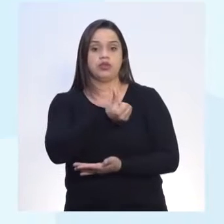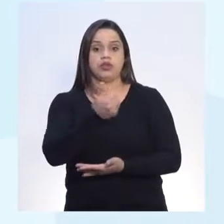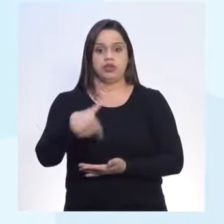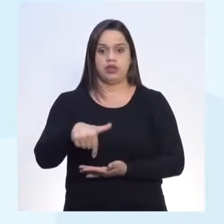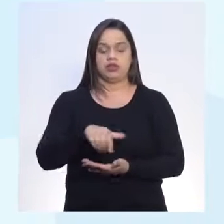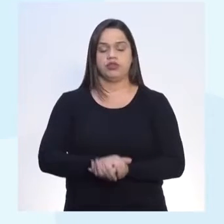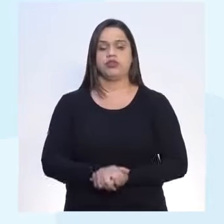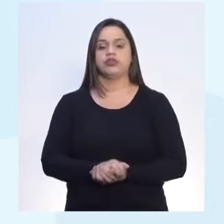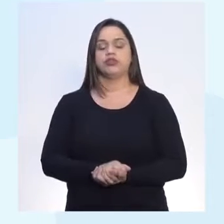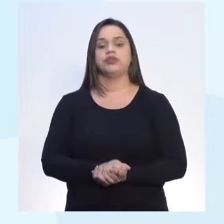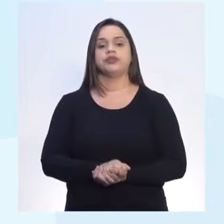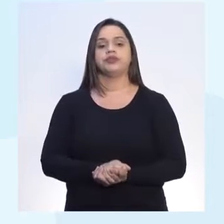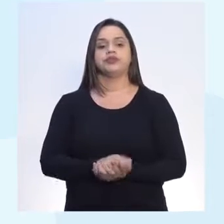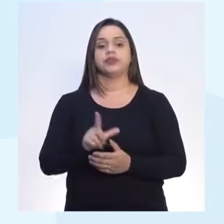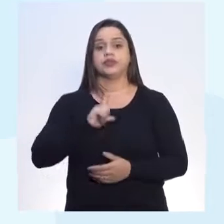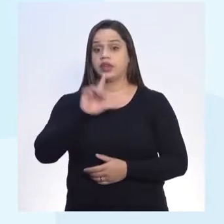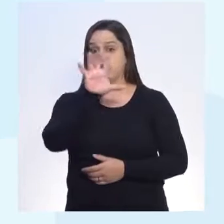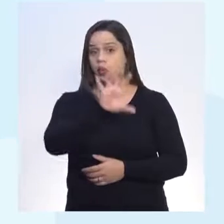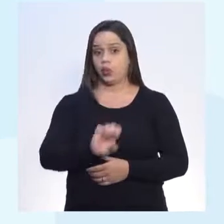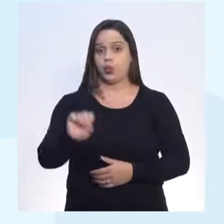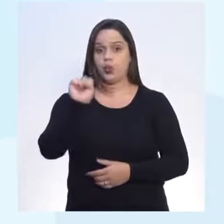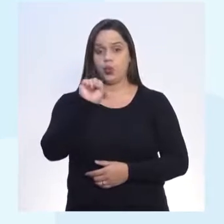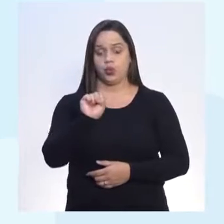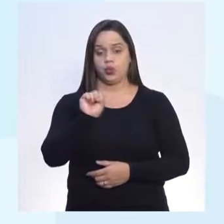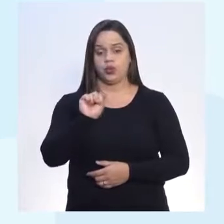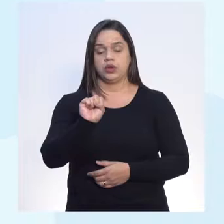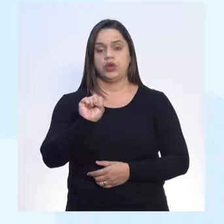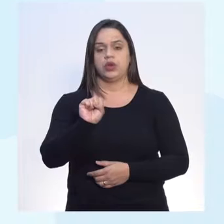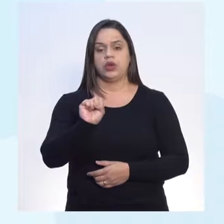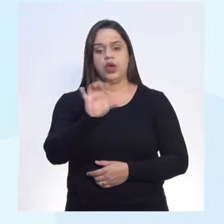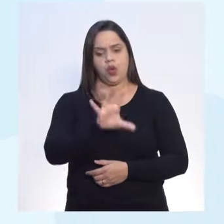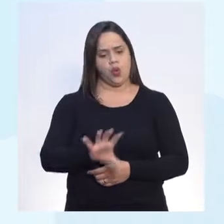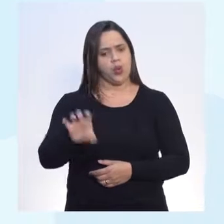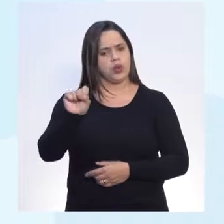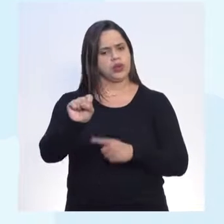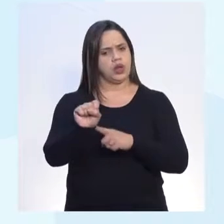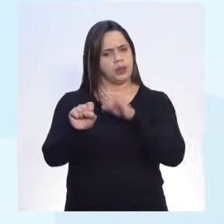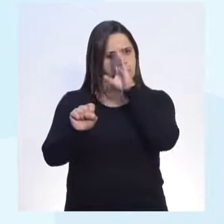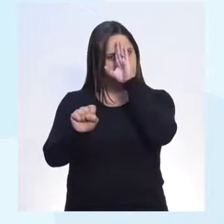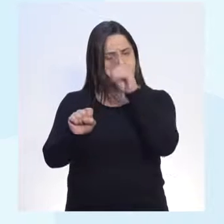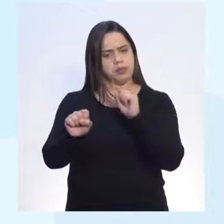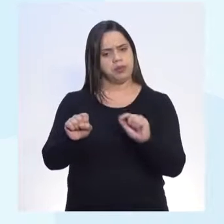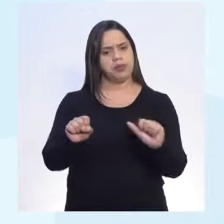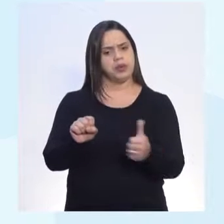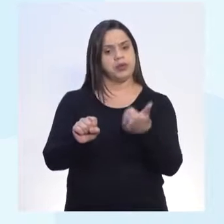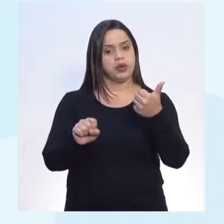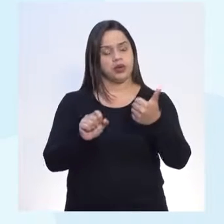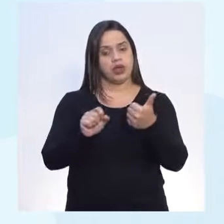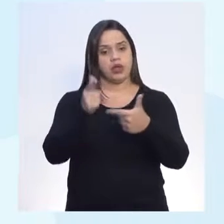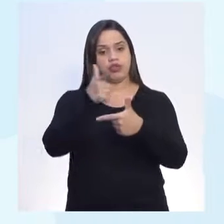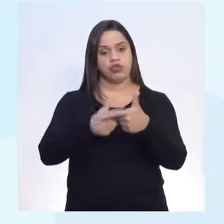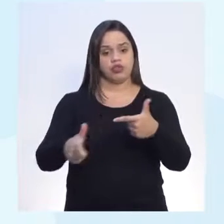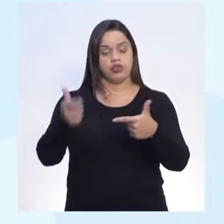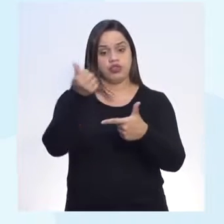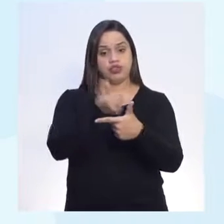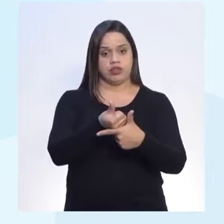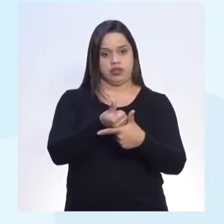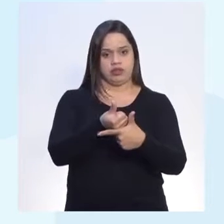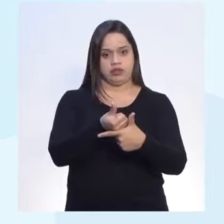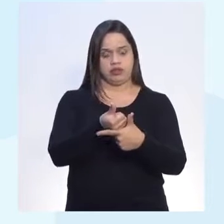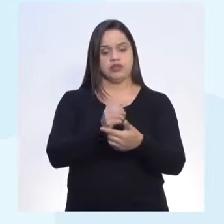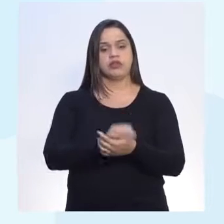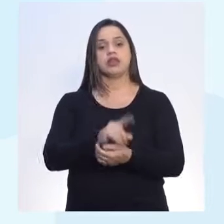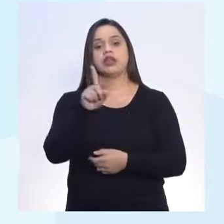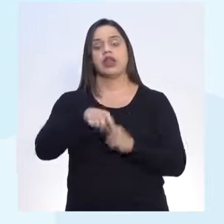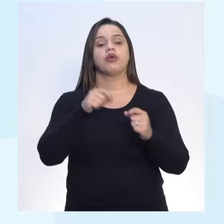67. Então, eu tenho um inteiro. Então, esse inteiro, primeira coisa aí, ó, se vocês virem, eu dividi ele em 6 partes,